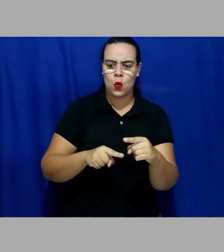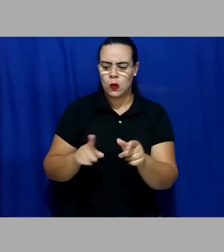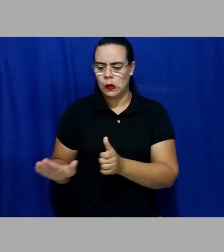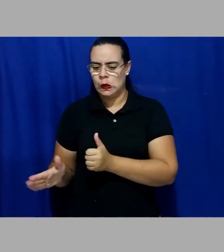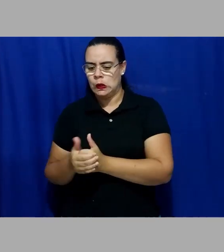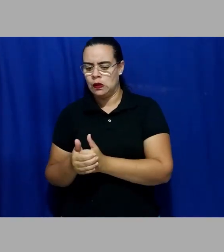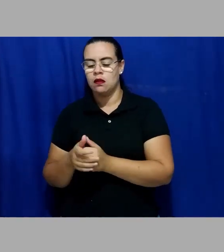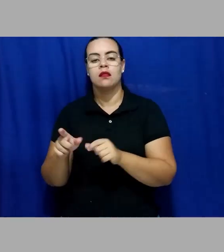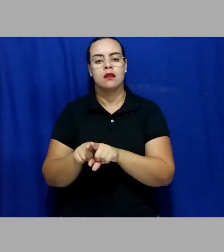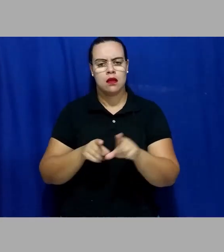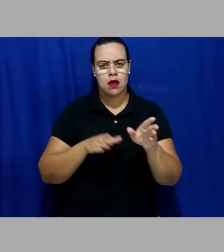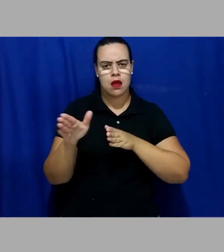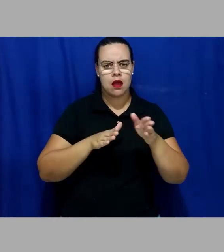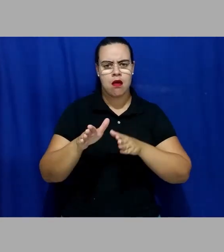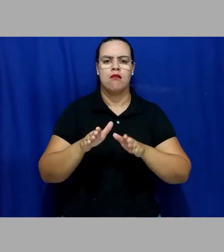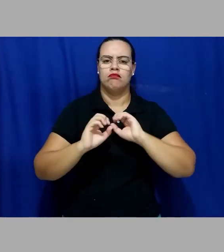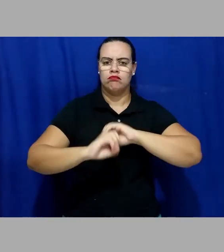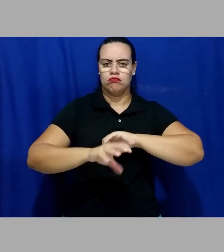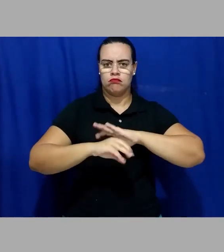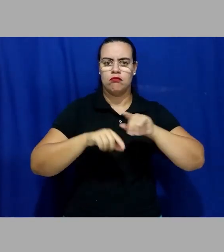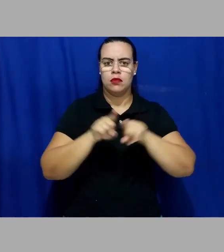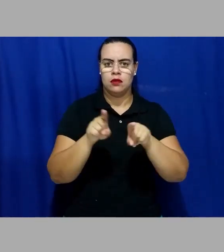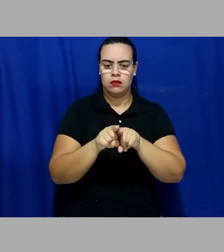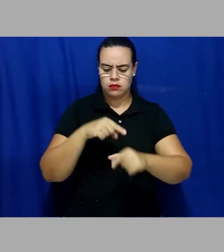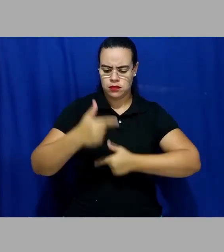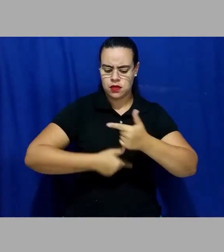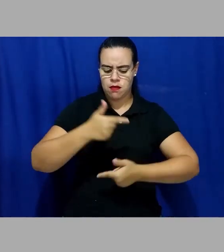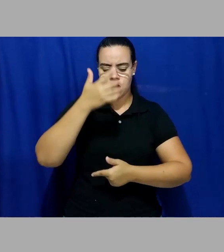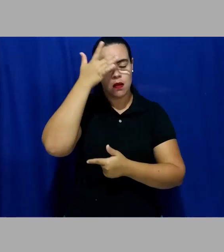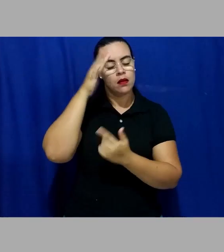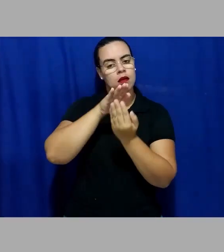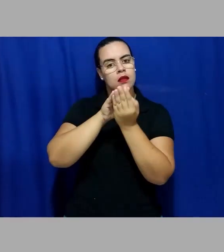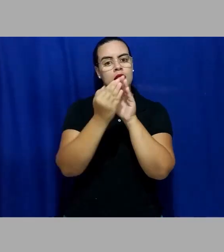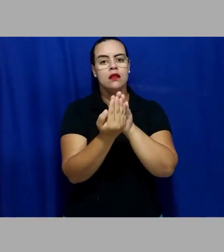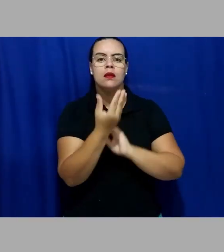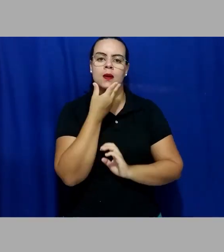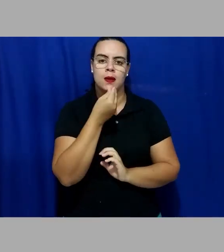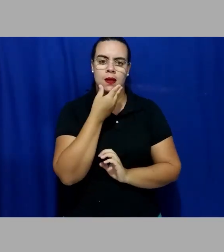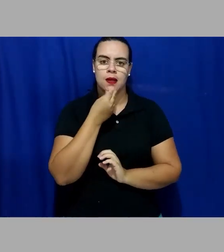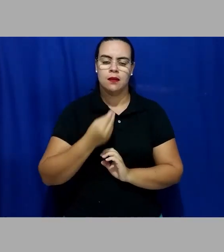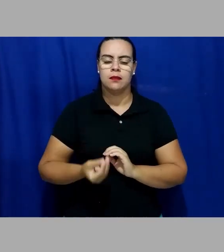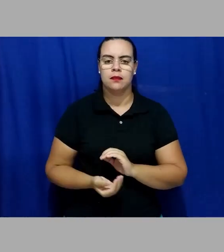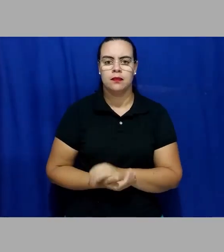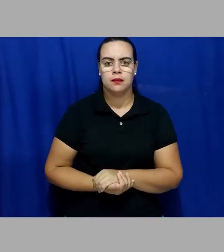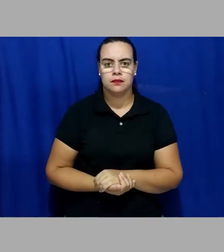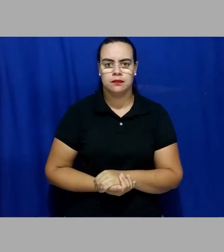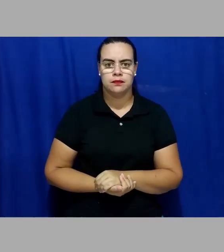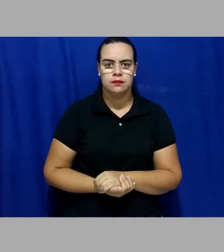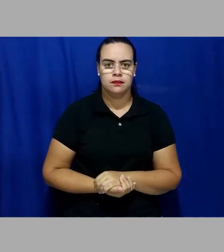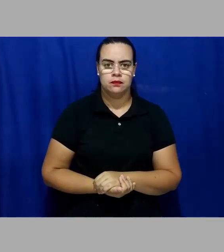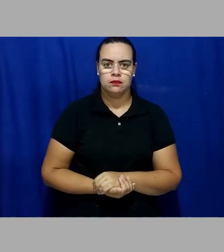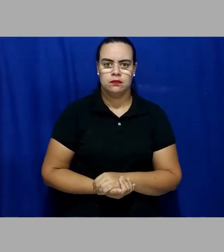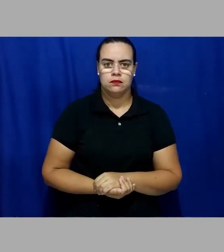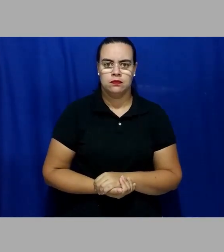a invisibilidade e buscar acesso à educação e ao mercado de trabalho para pessoas